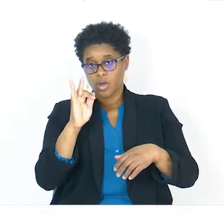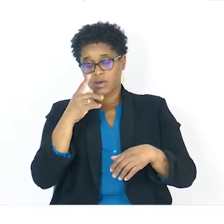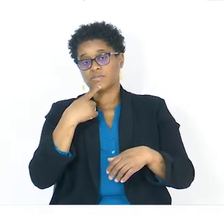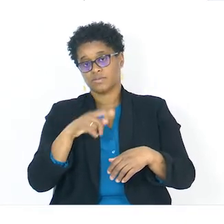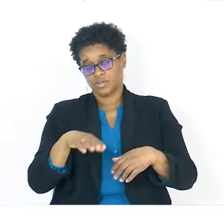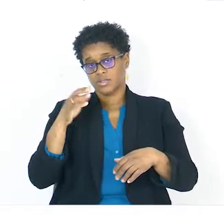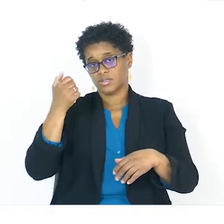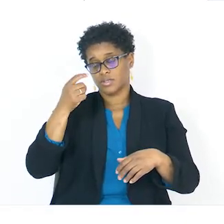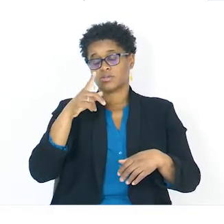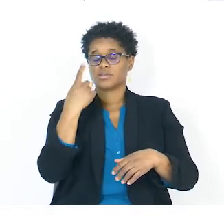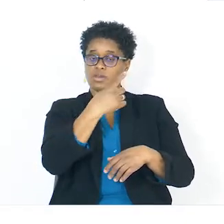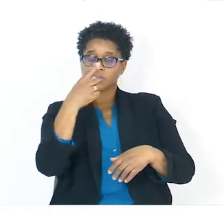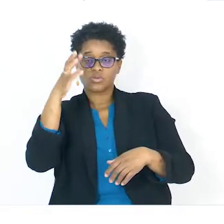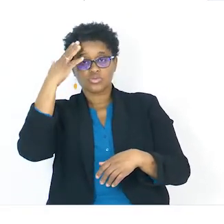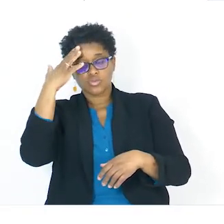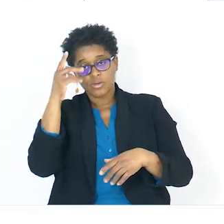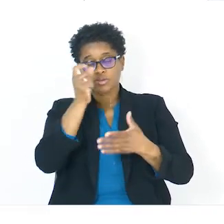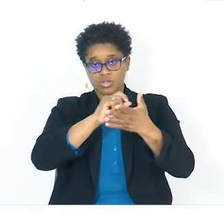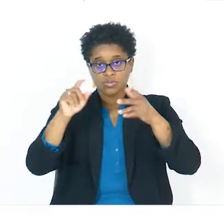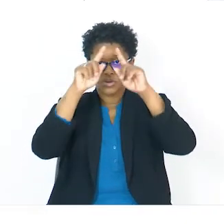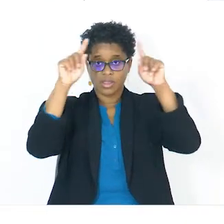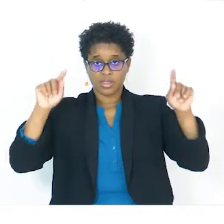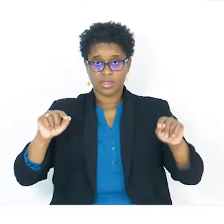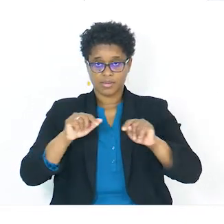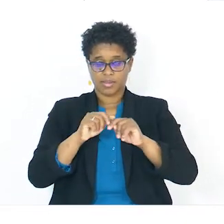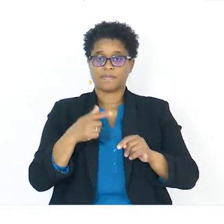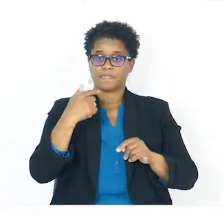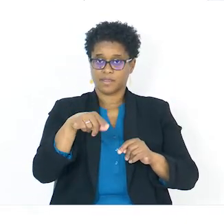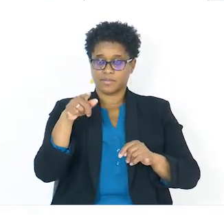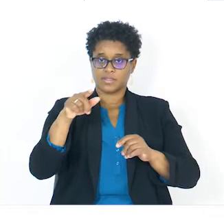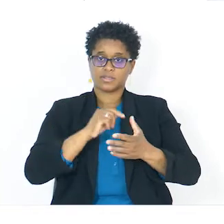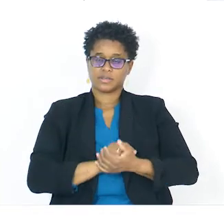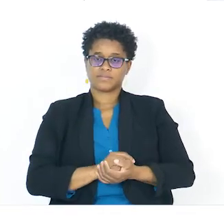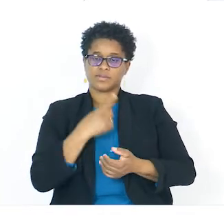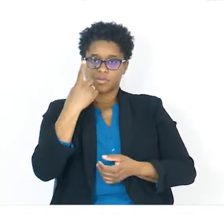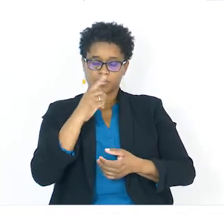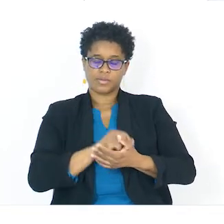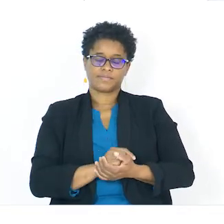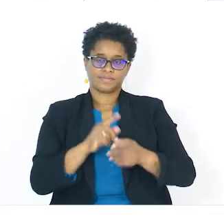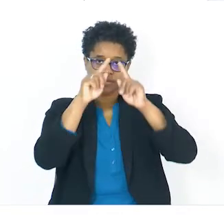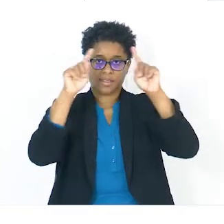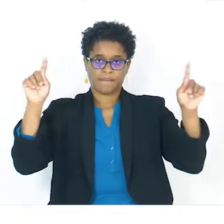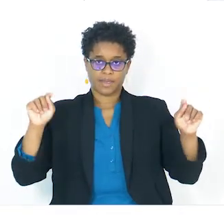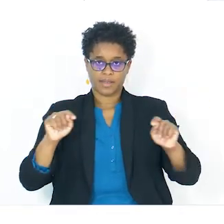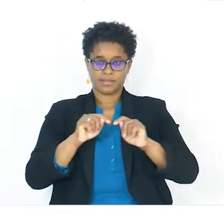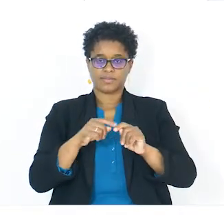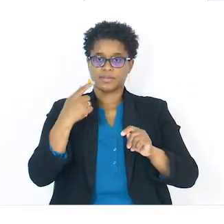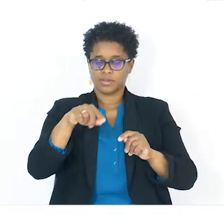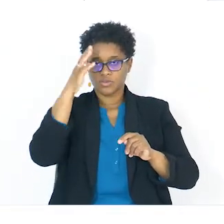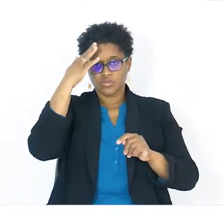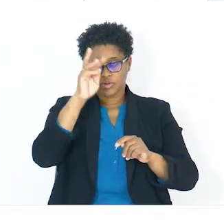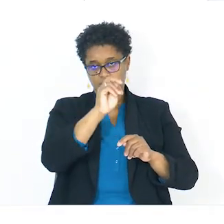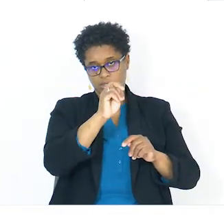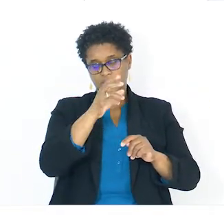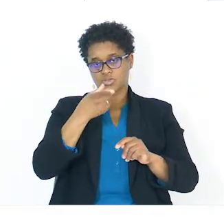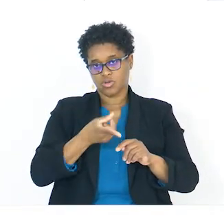cada um dos números, completando a tabela. Temos aqui uma tabela. Temos